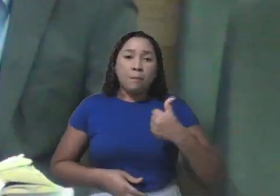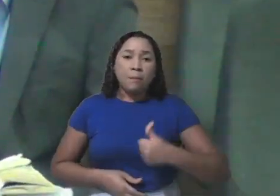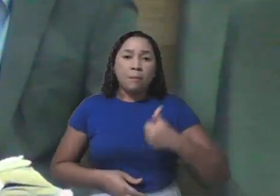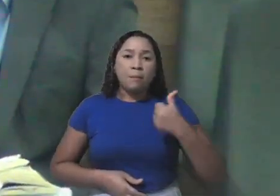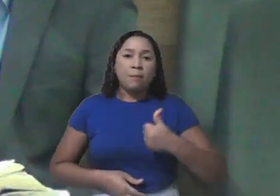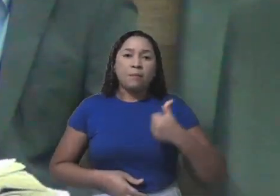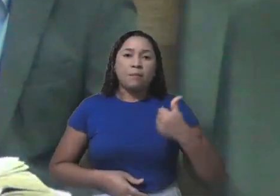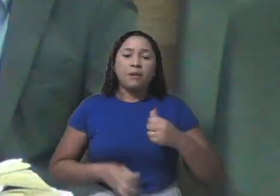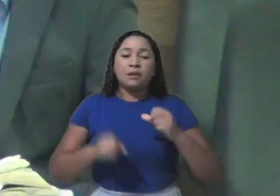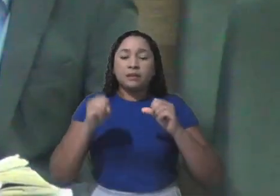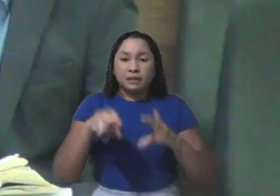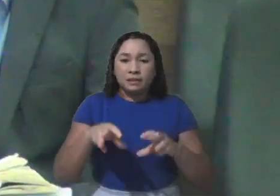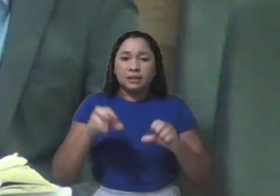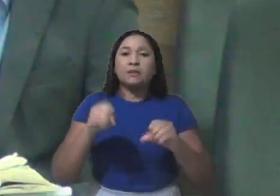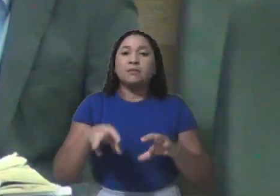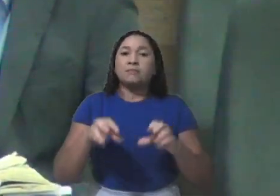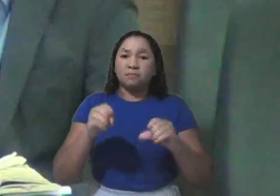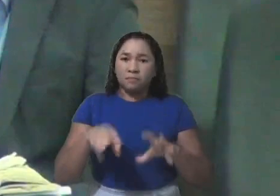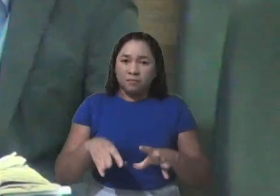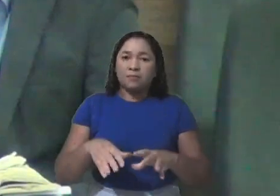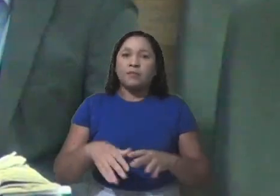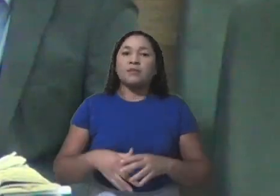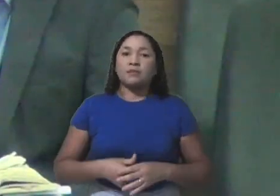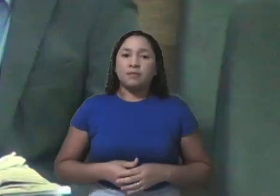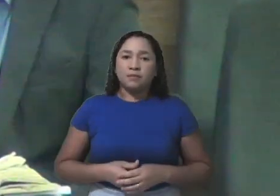rudimentos. Em vez